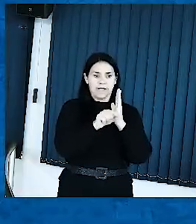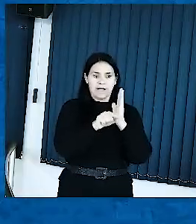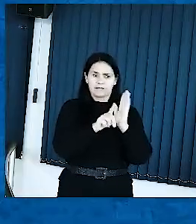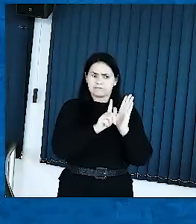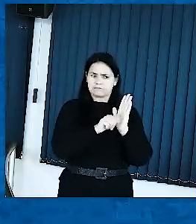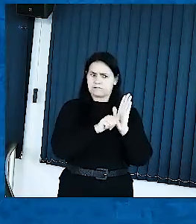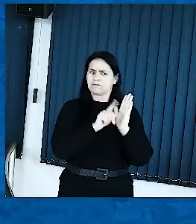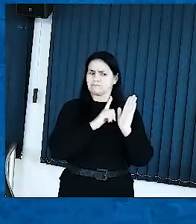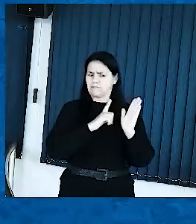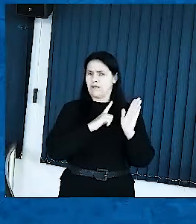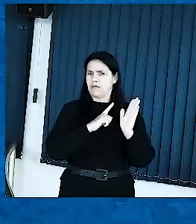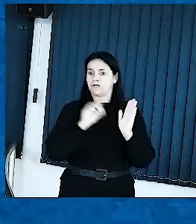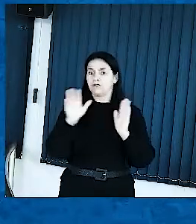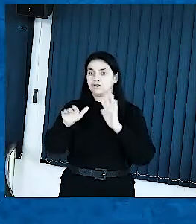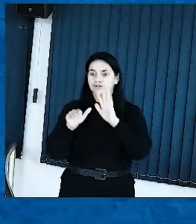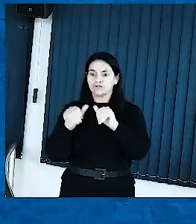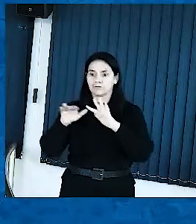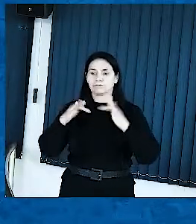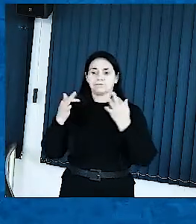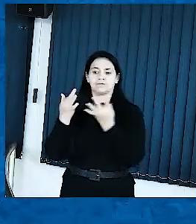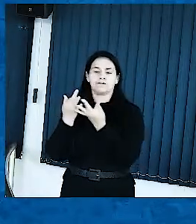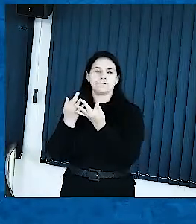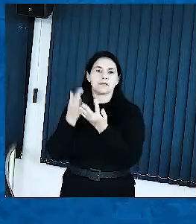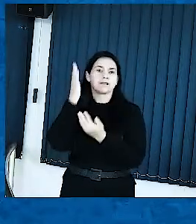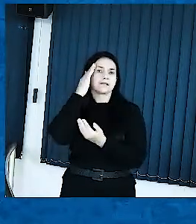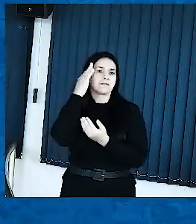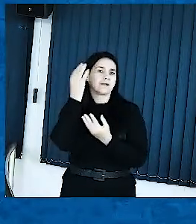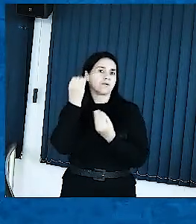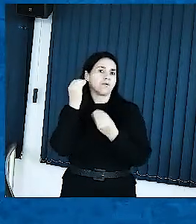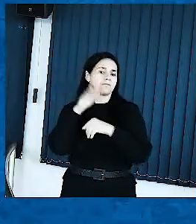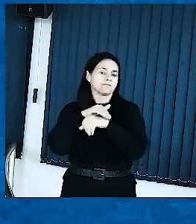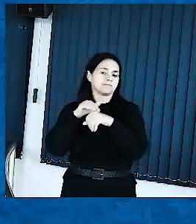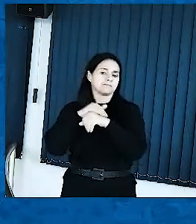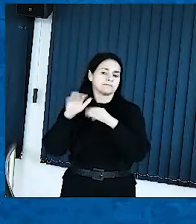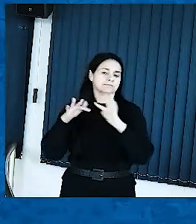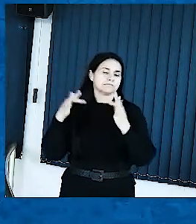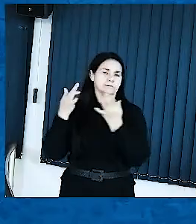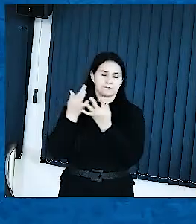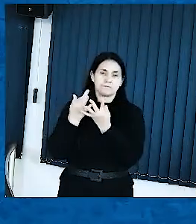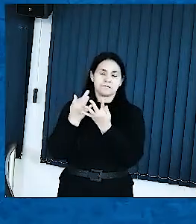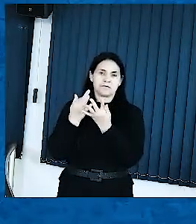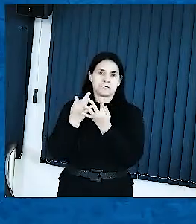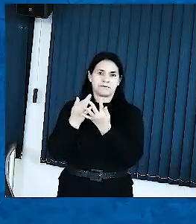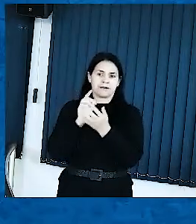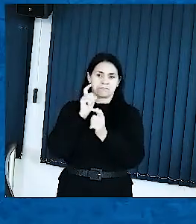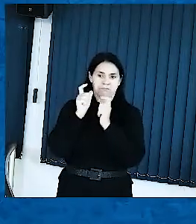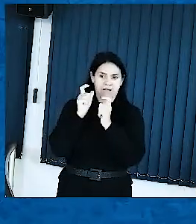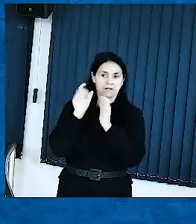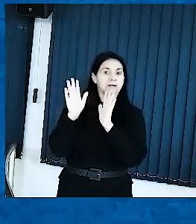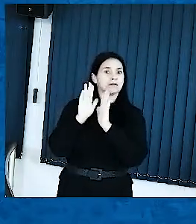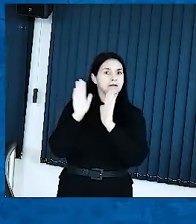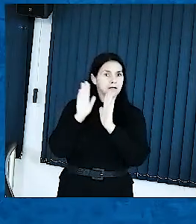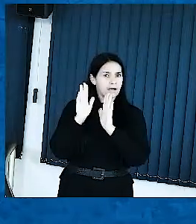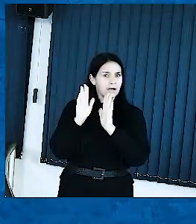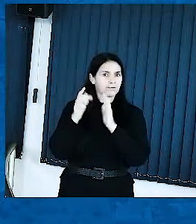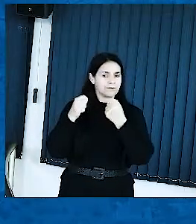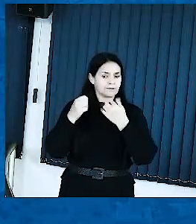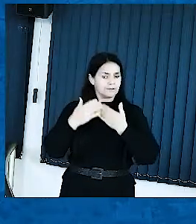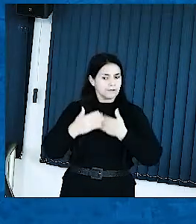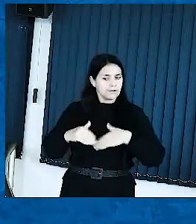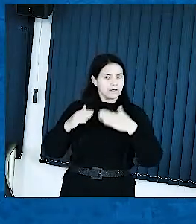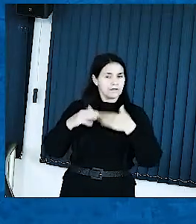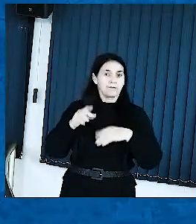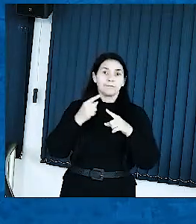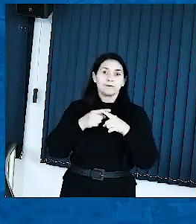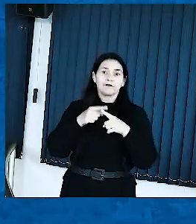para conversar, saber a forma de falar com essa família para não agredir, porque quando a gente vai falar do